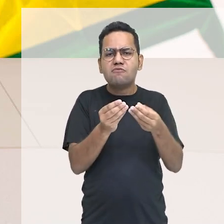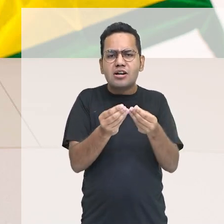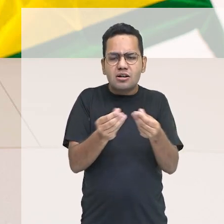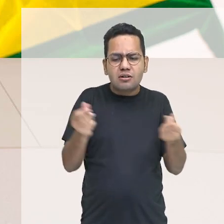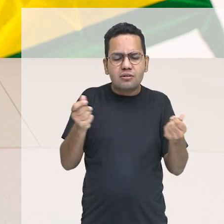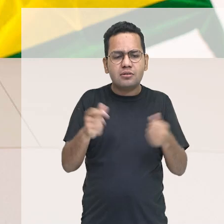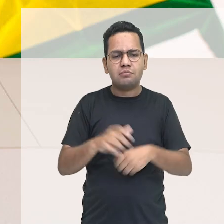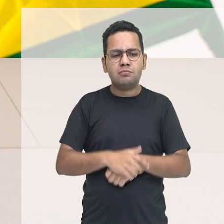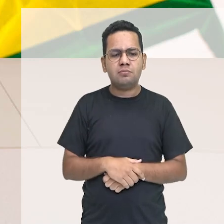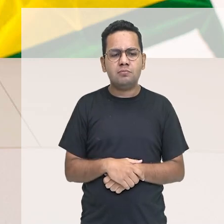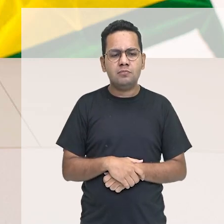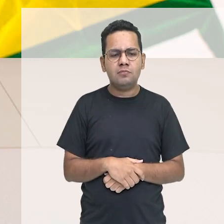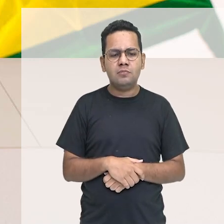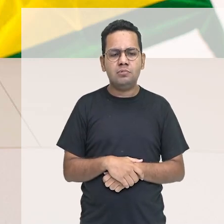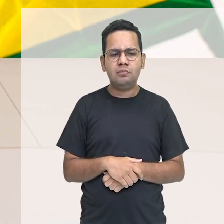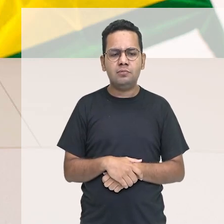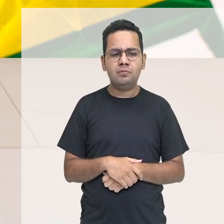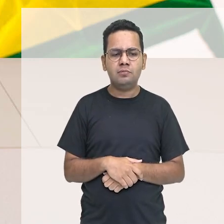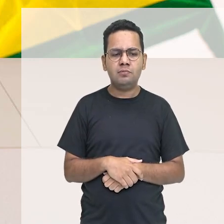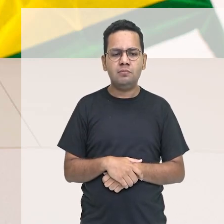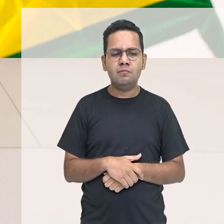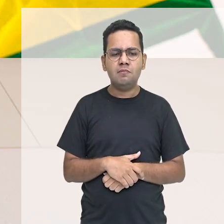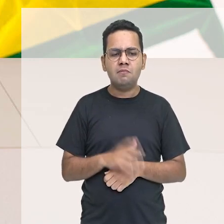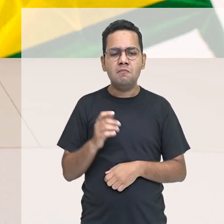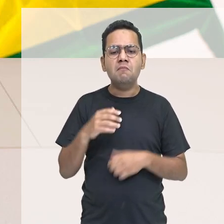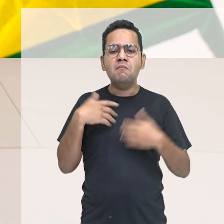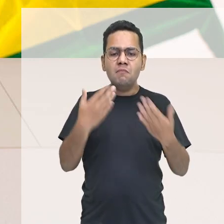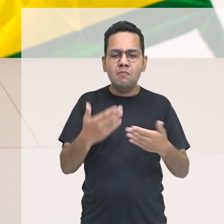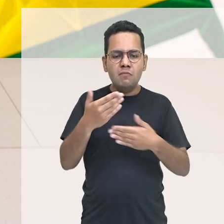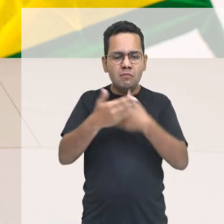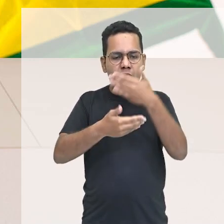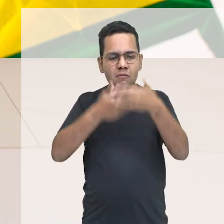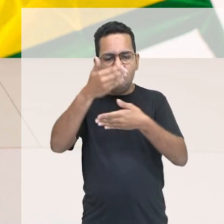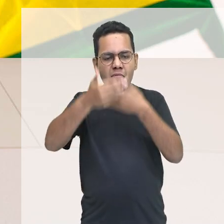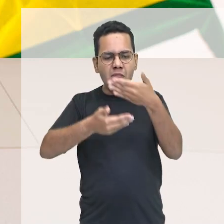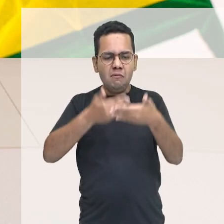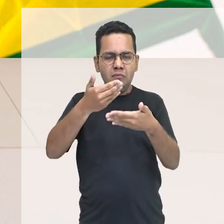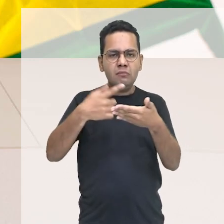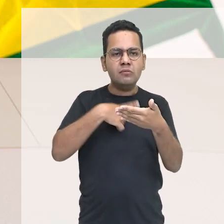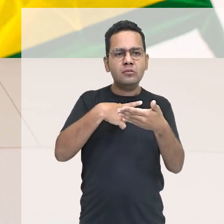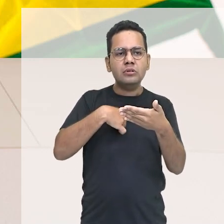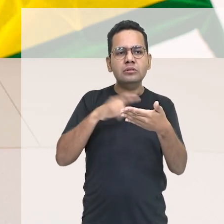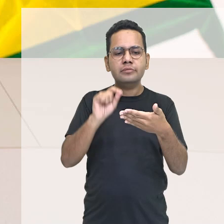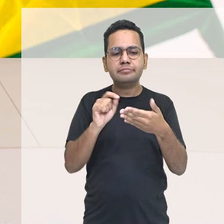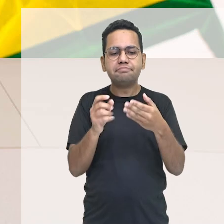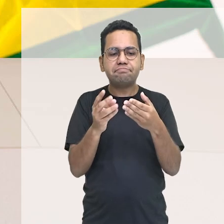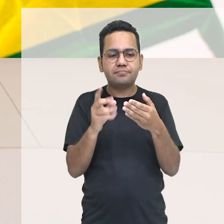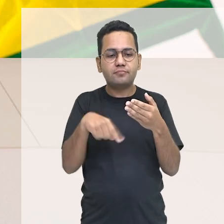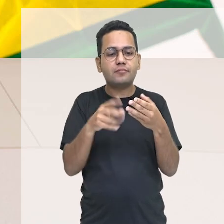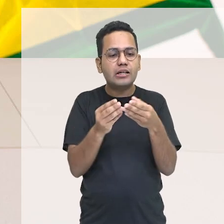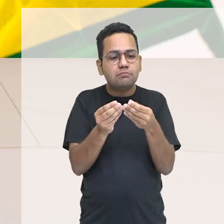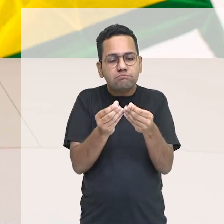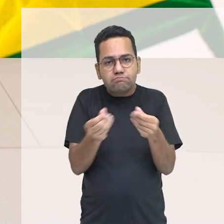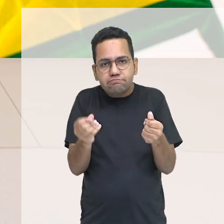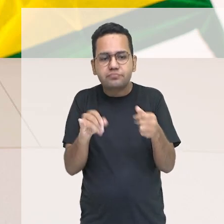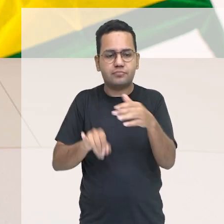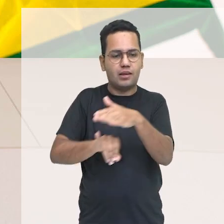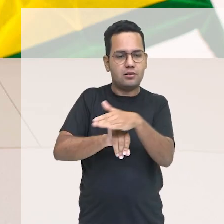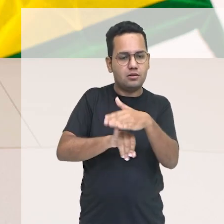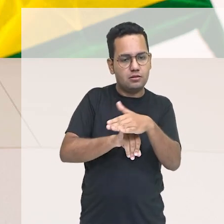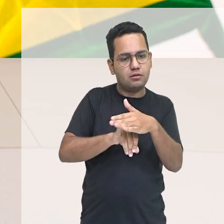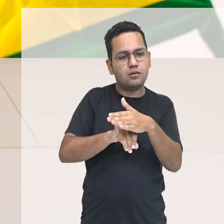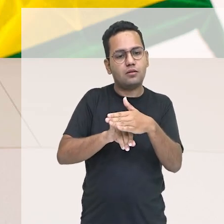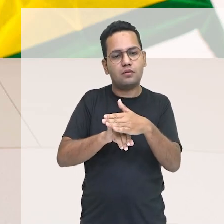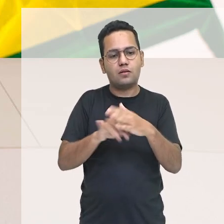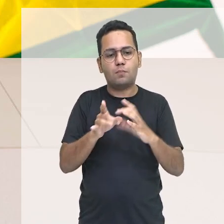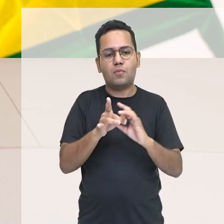nos cerca, ou seja, é um processo crescente de fragilização das instituições democráticas